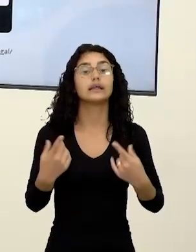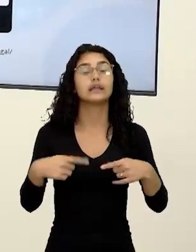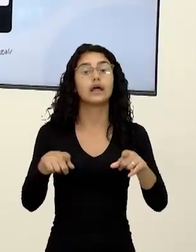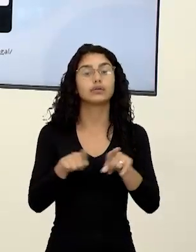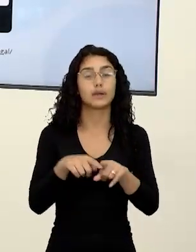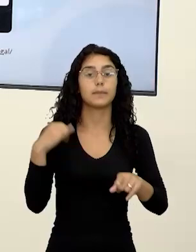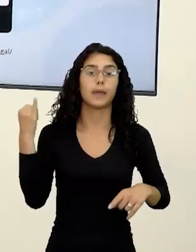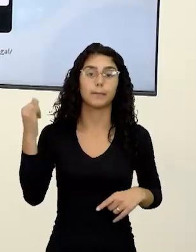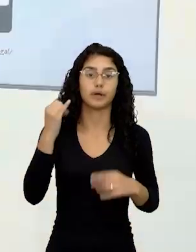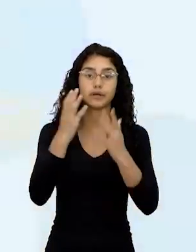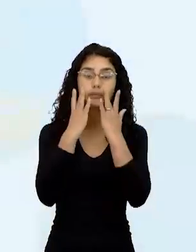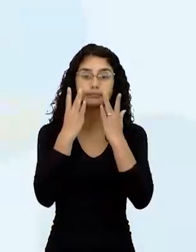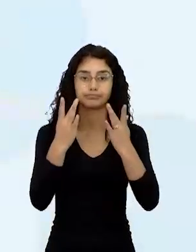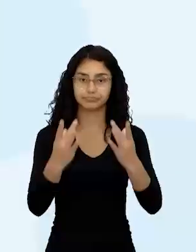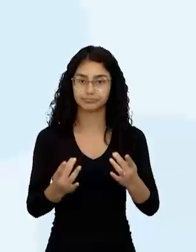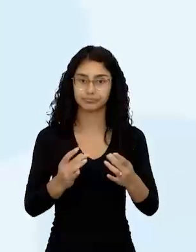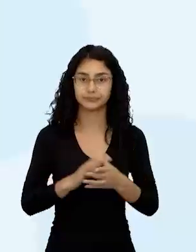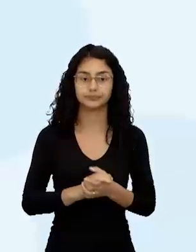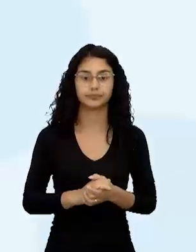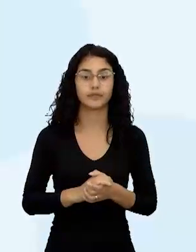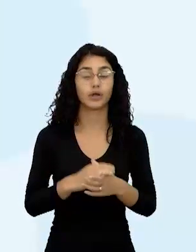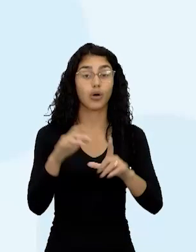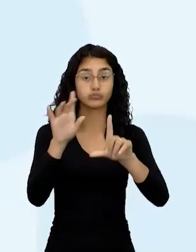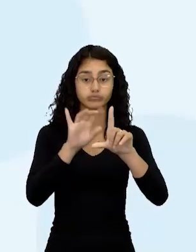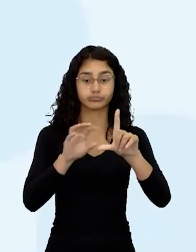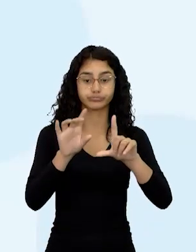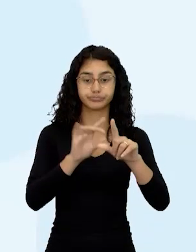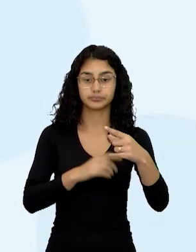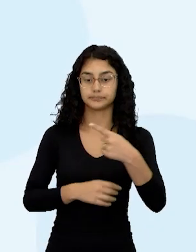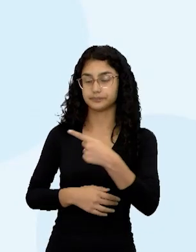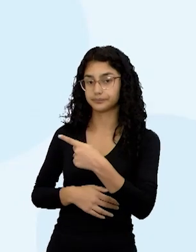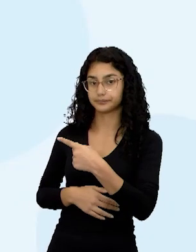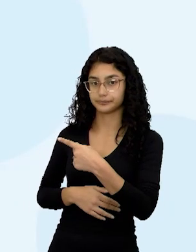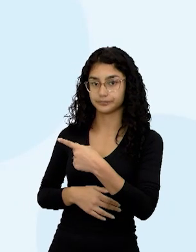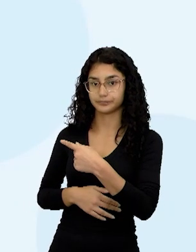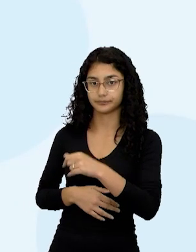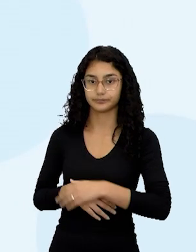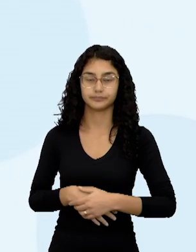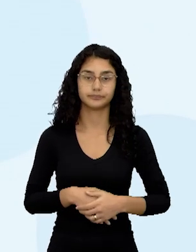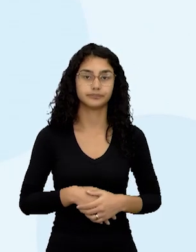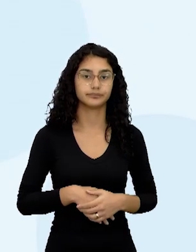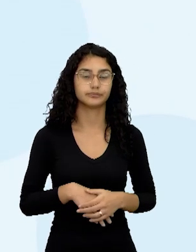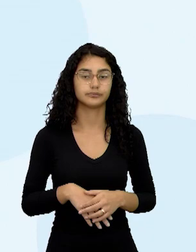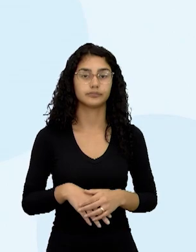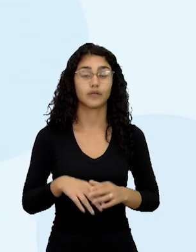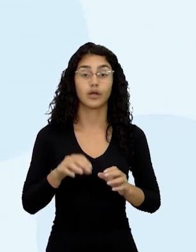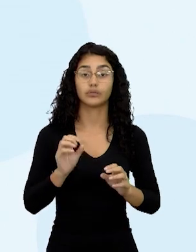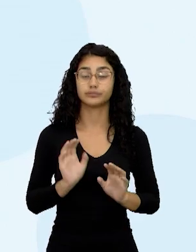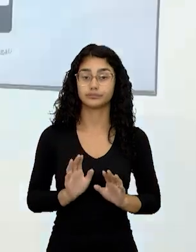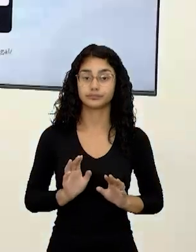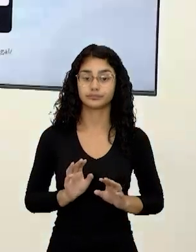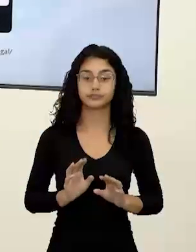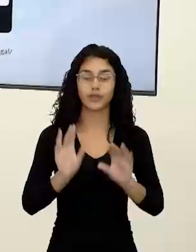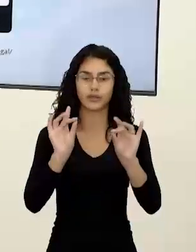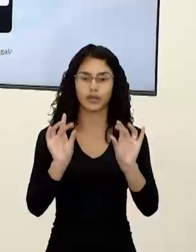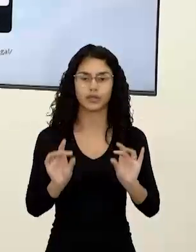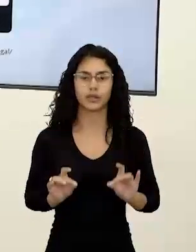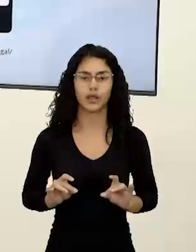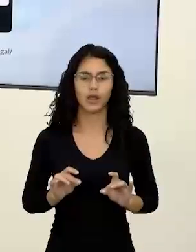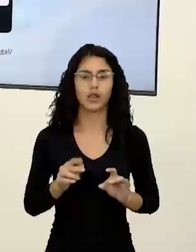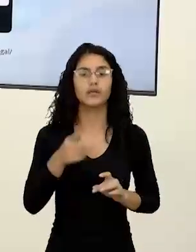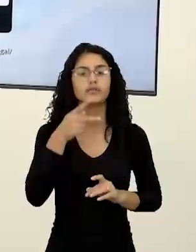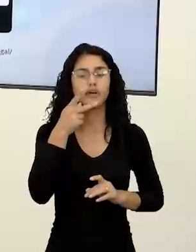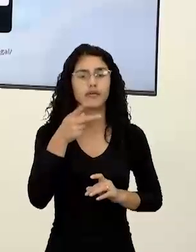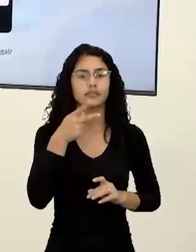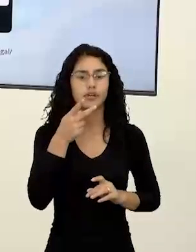importante prestar atenção. Eu coloquei esse QR Code que é para a página de dúvidas do Google. Só um detalhe, isso aqui vai falar mais